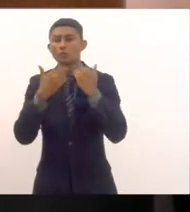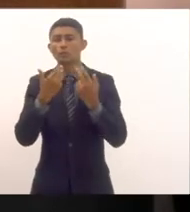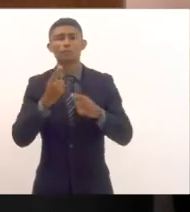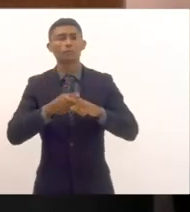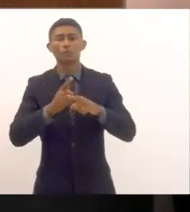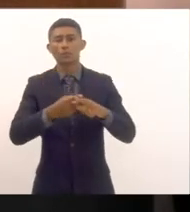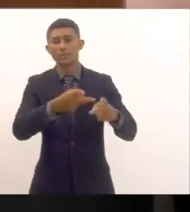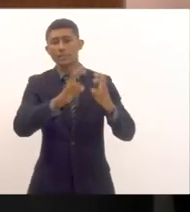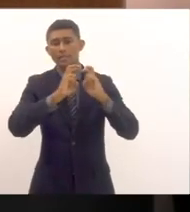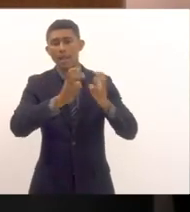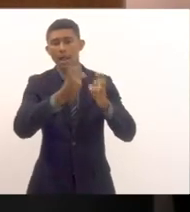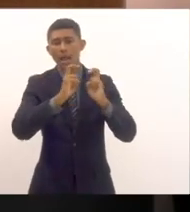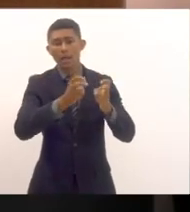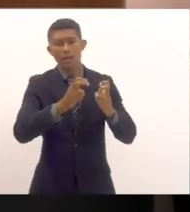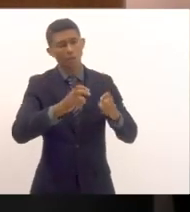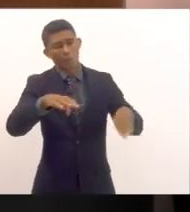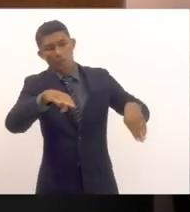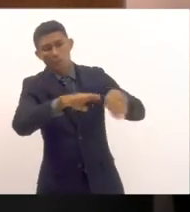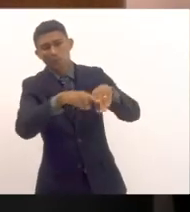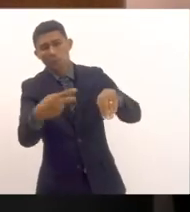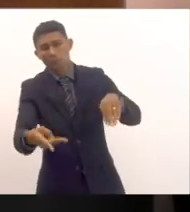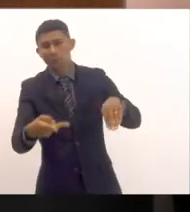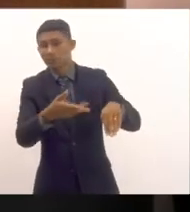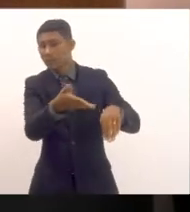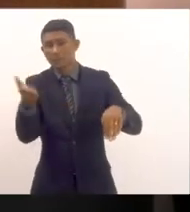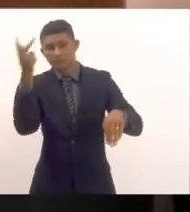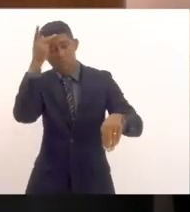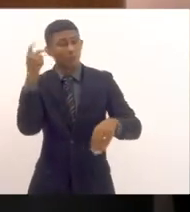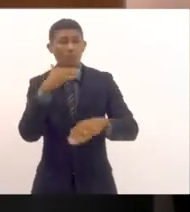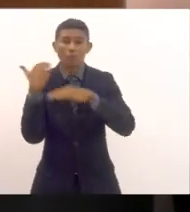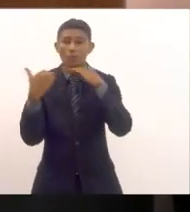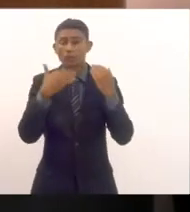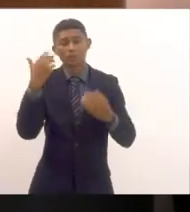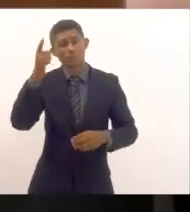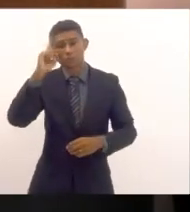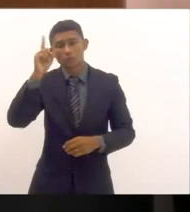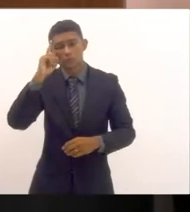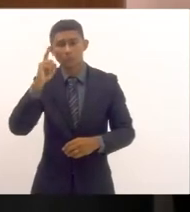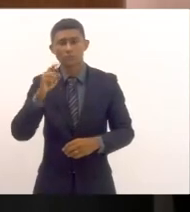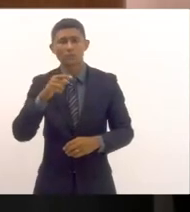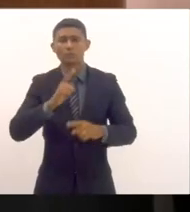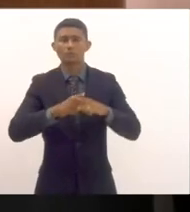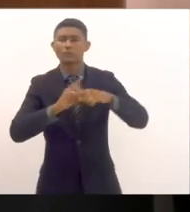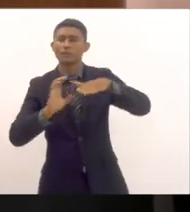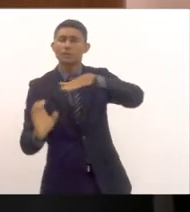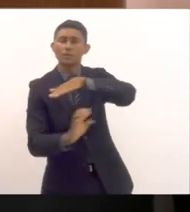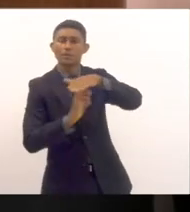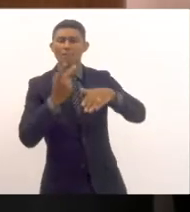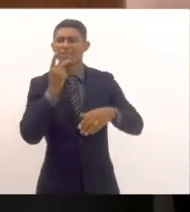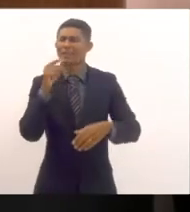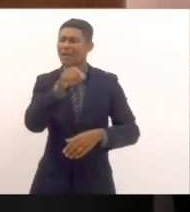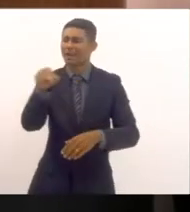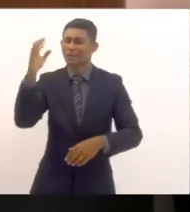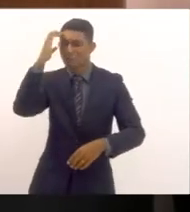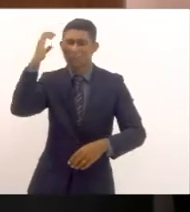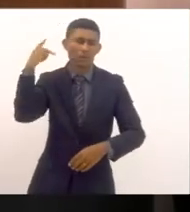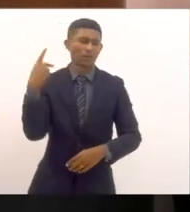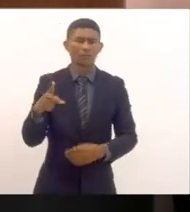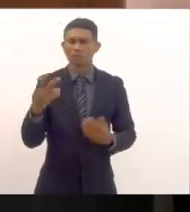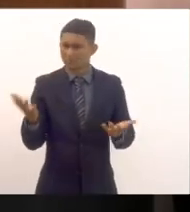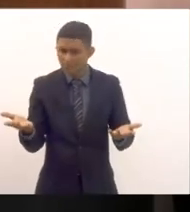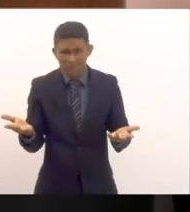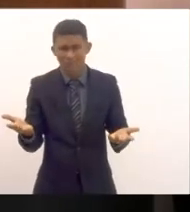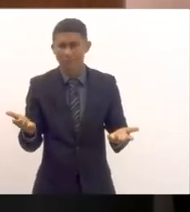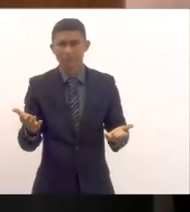trem todo dia e v a empresa concessionária uma narrativa de que foi responsabilidade dele quanto mais de um terço das mortes acontecem